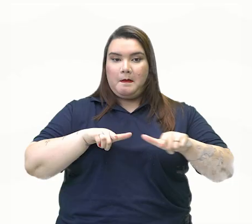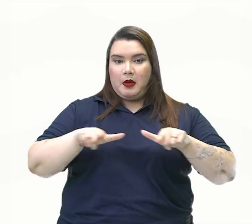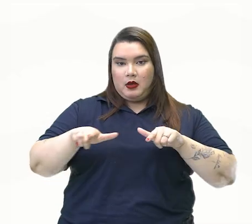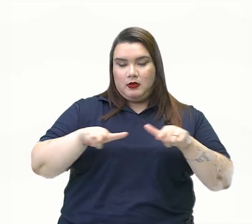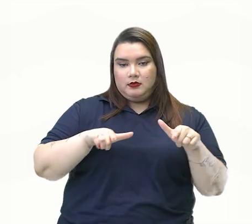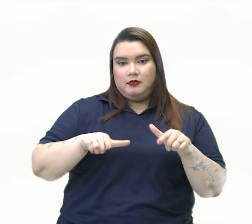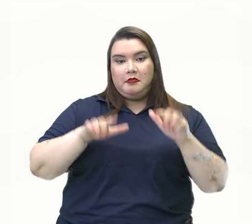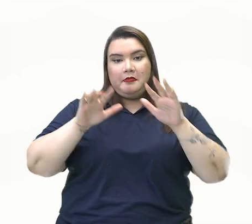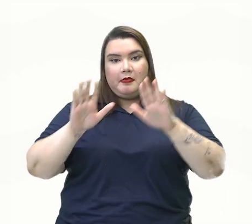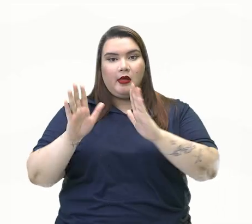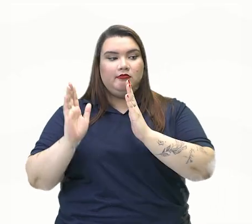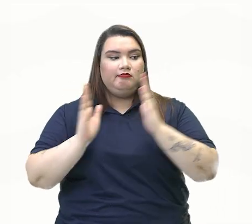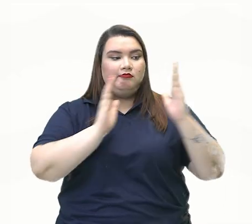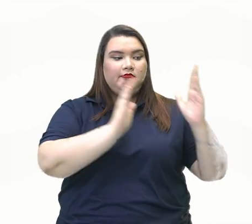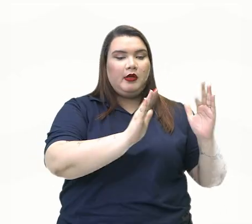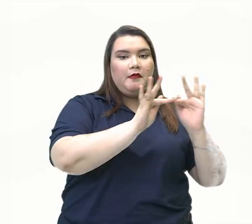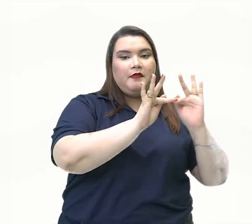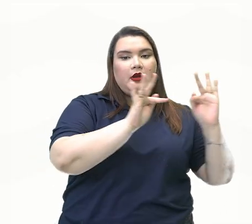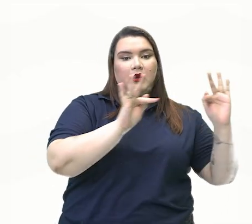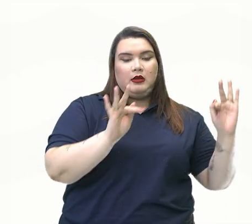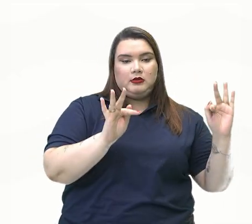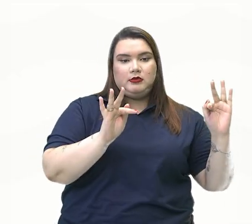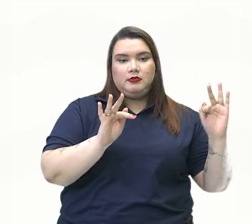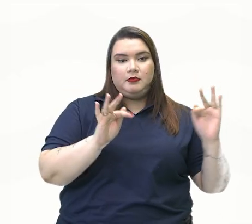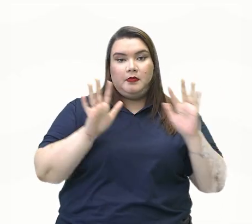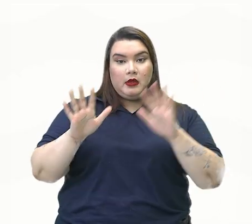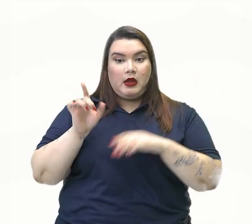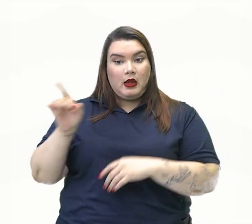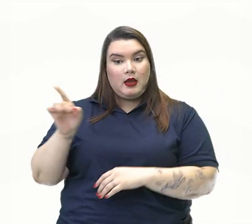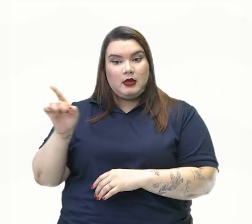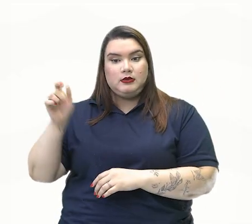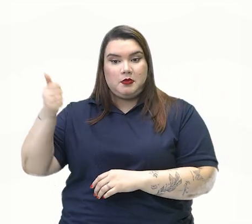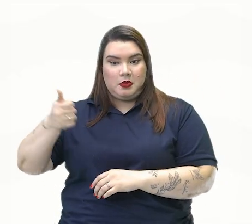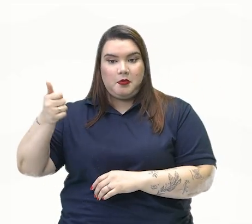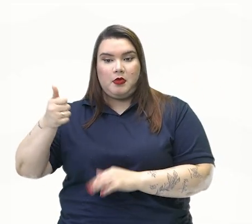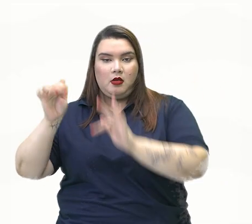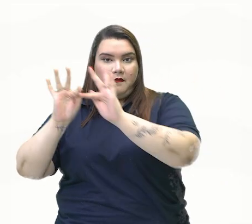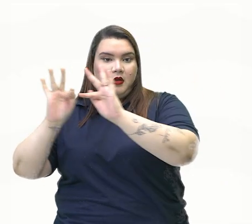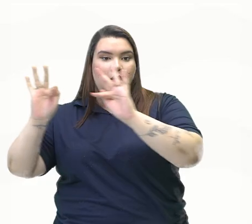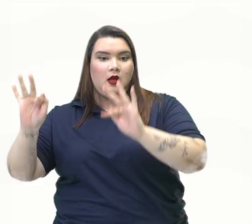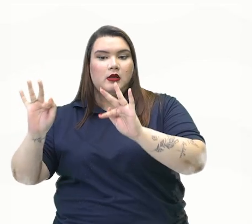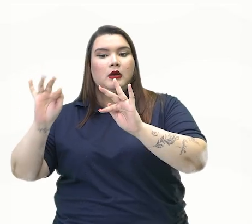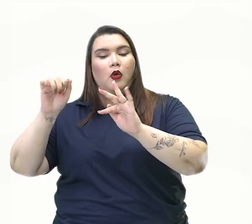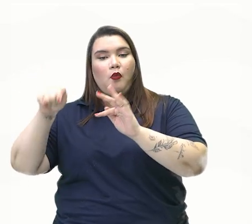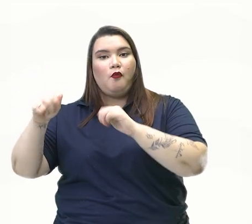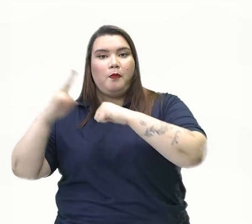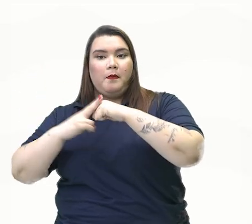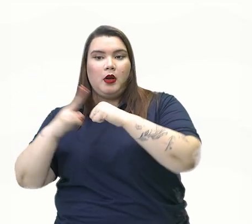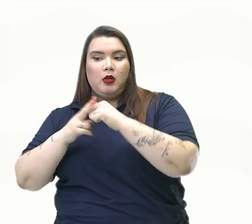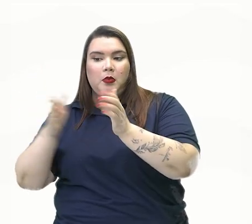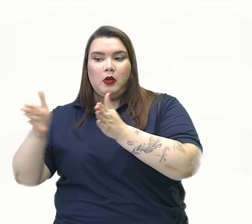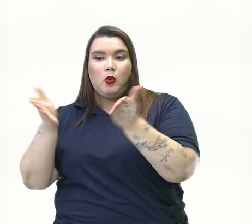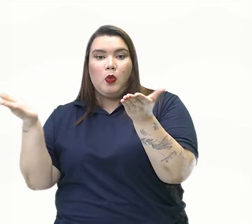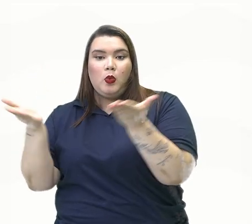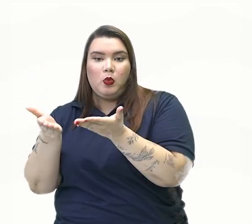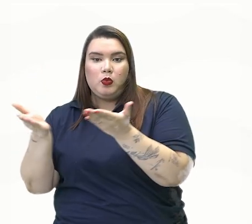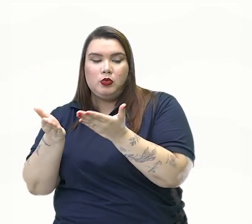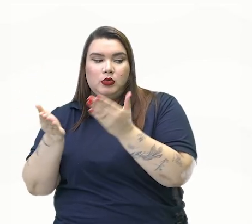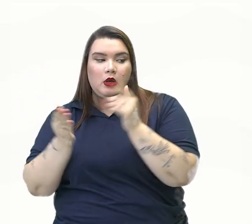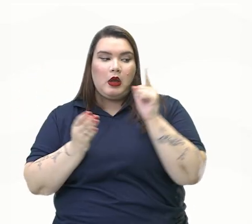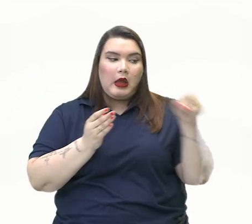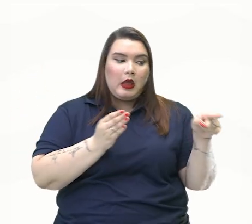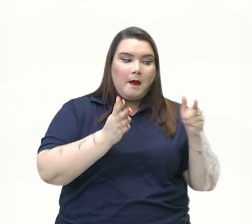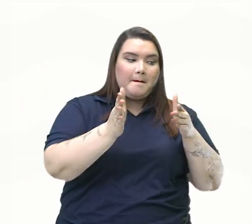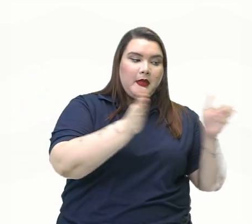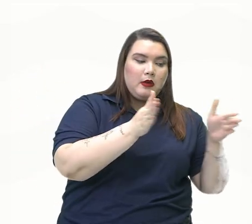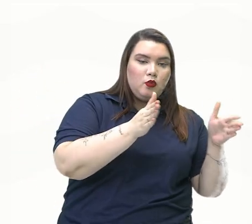he loved his job. Aqui eu tenho o presente, certo? E aqui eu tenho o passado. Mais um